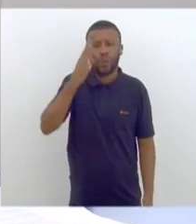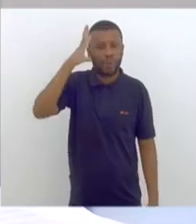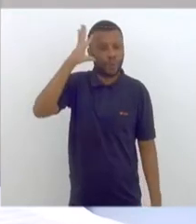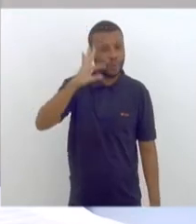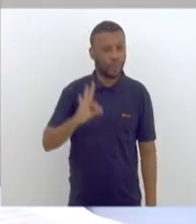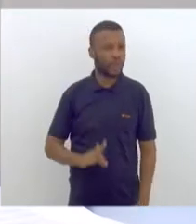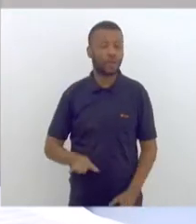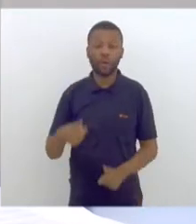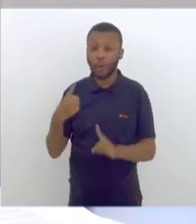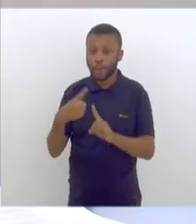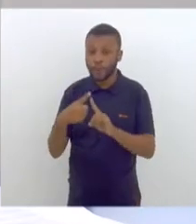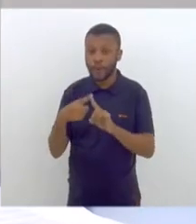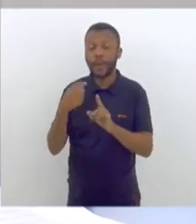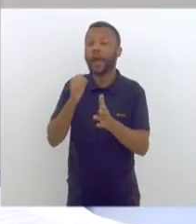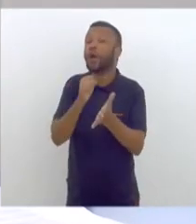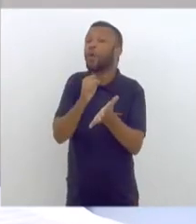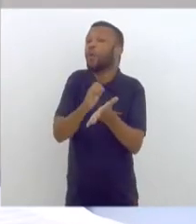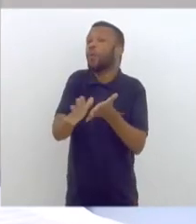até porque